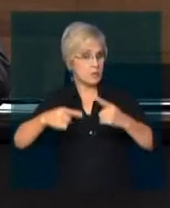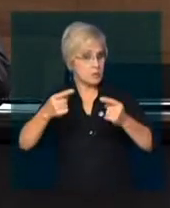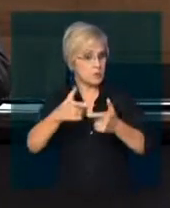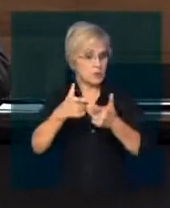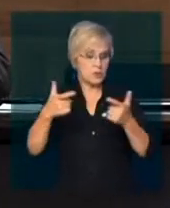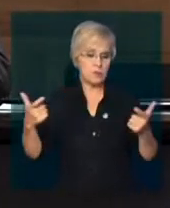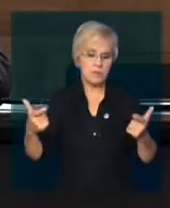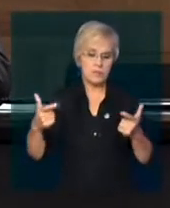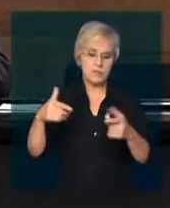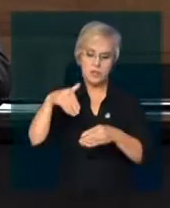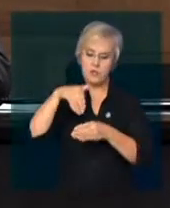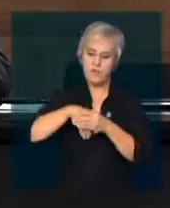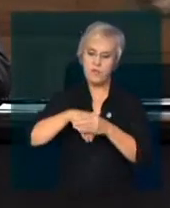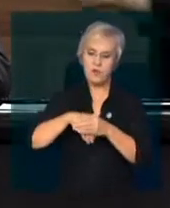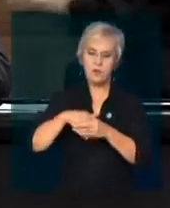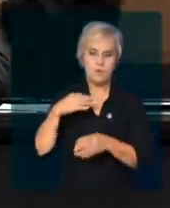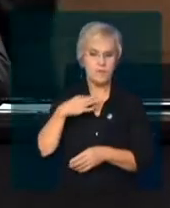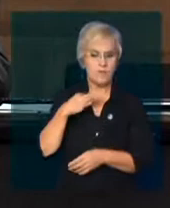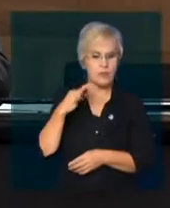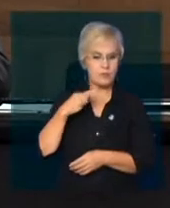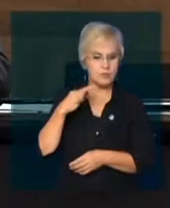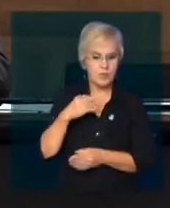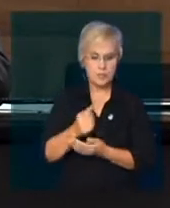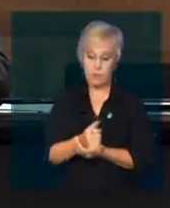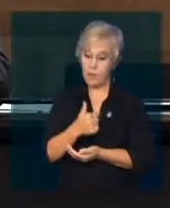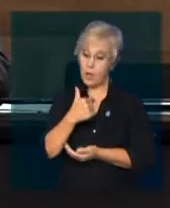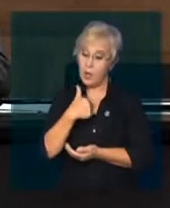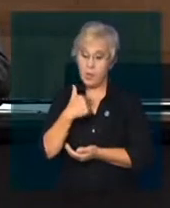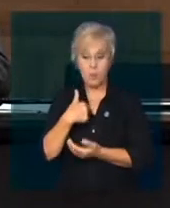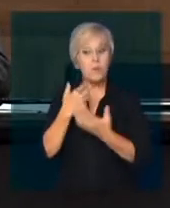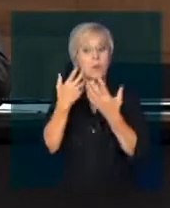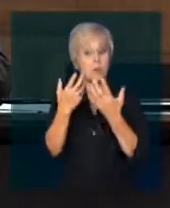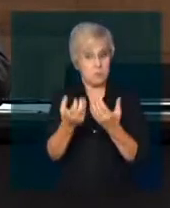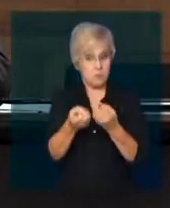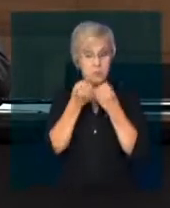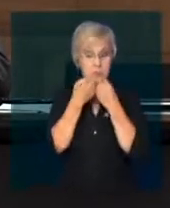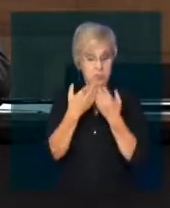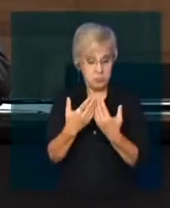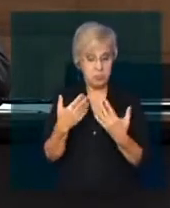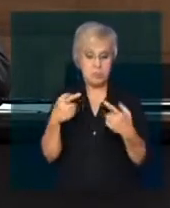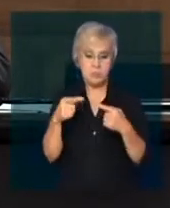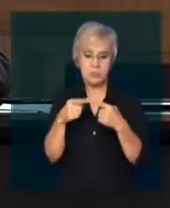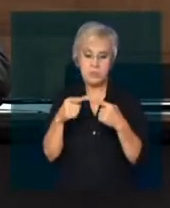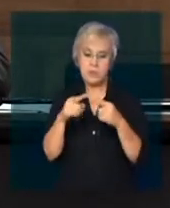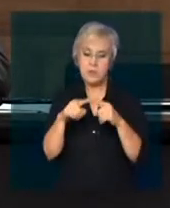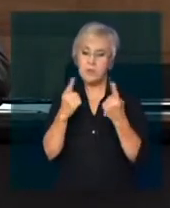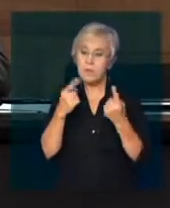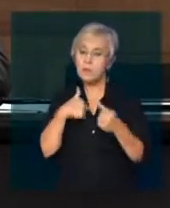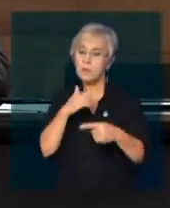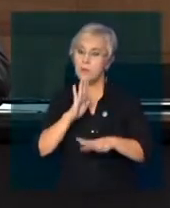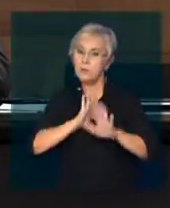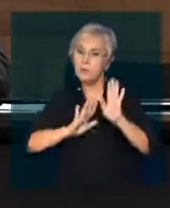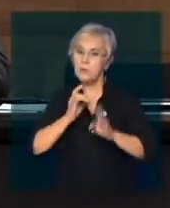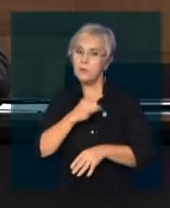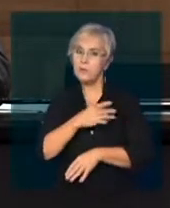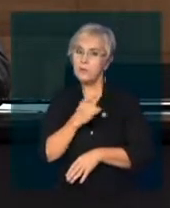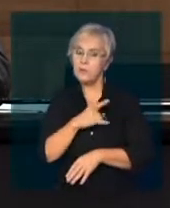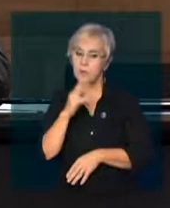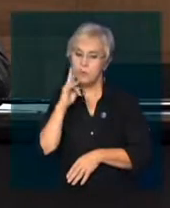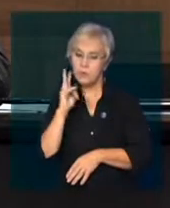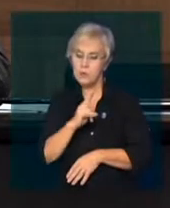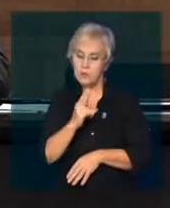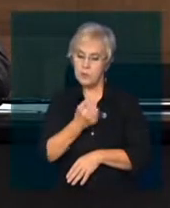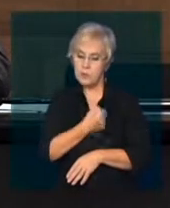facultativo. Eu, particularmente, sou favorável ao voto facultativo, mas eu tenho receio, quando a gente analisa os números da